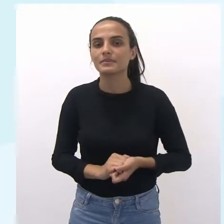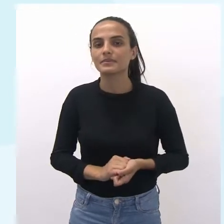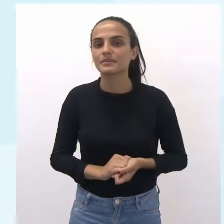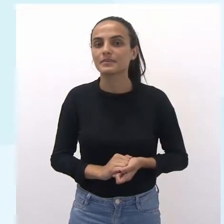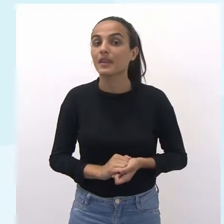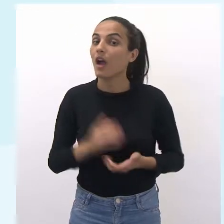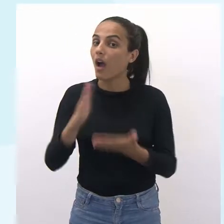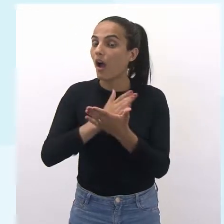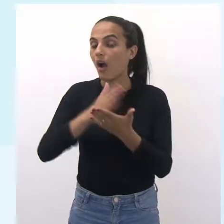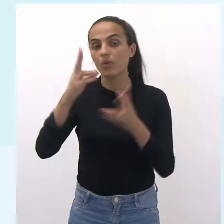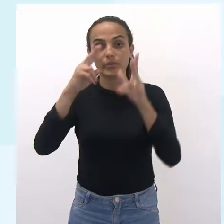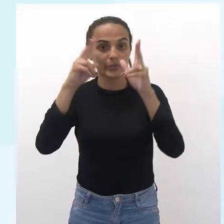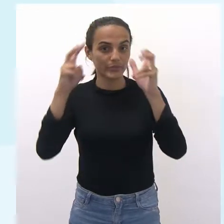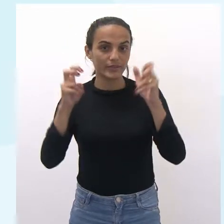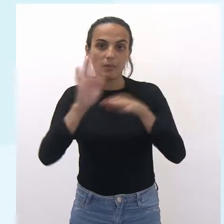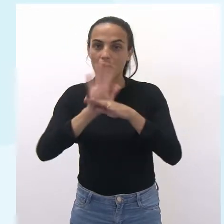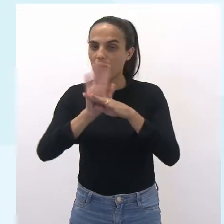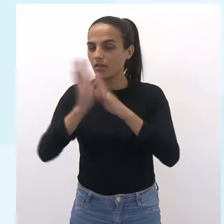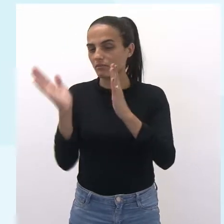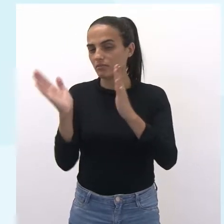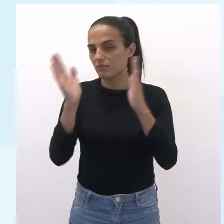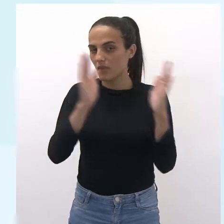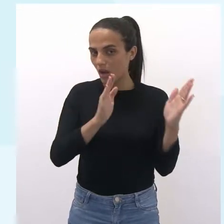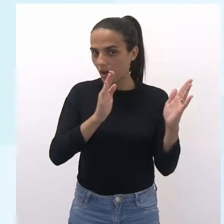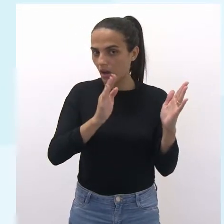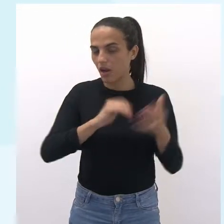alguns temas exibidos no vídeo pode